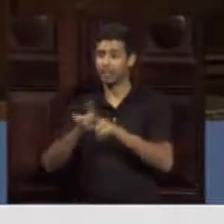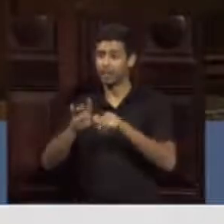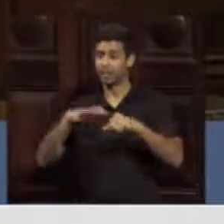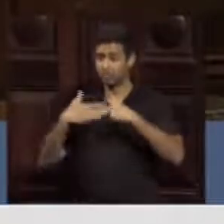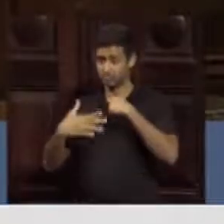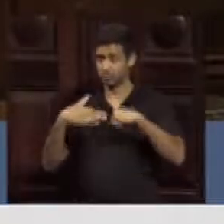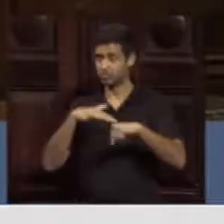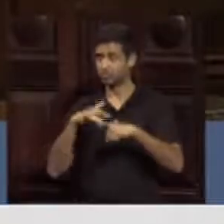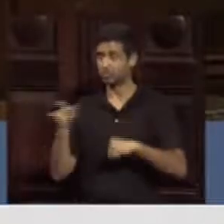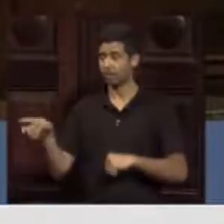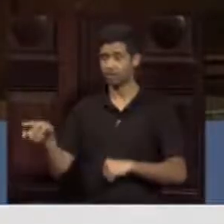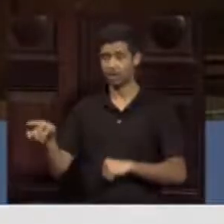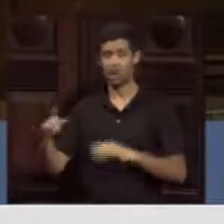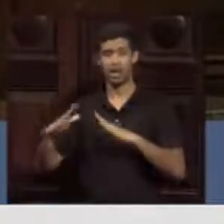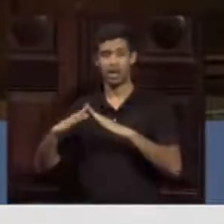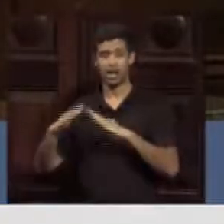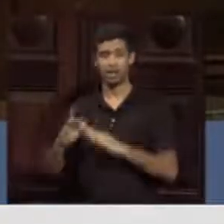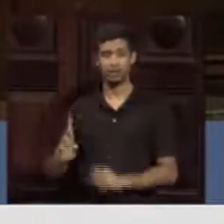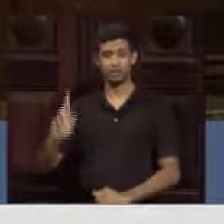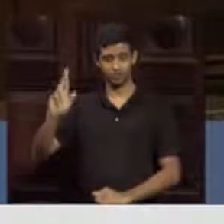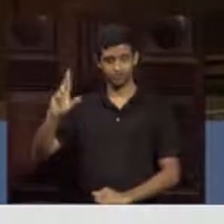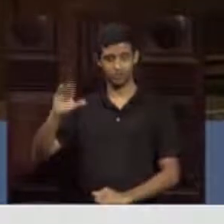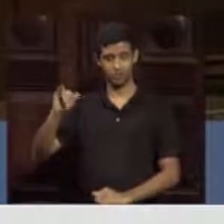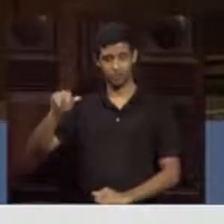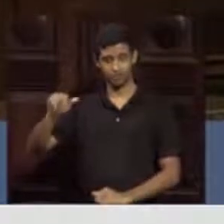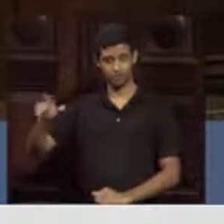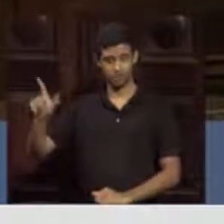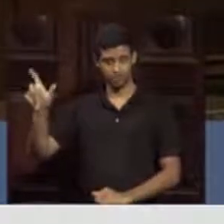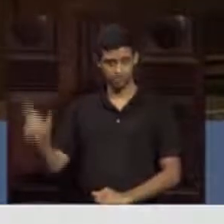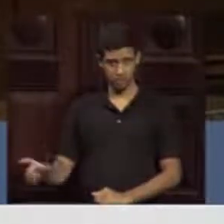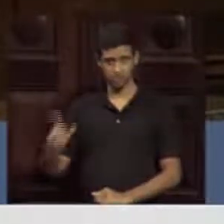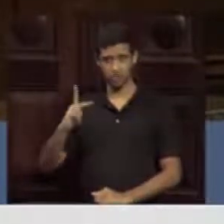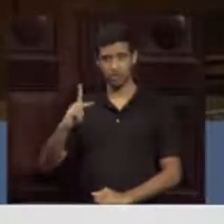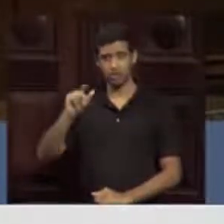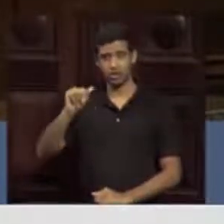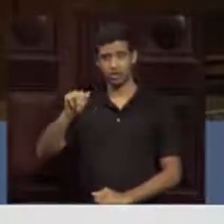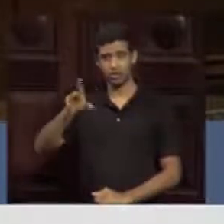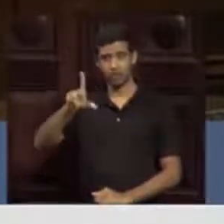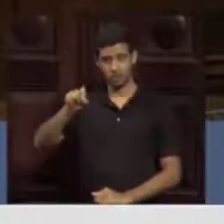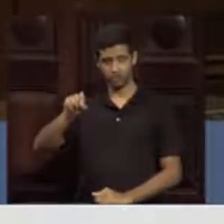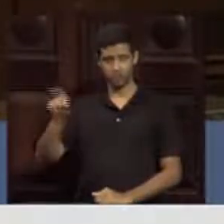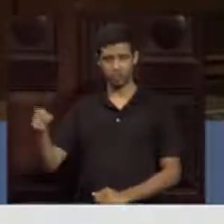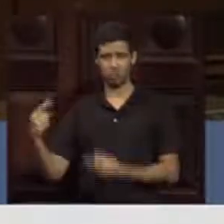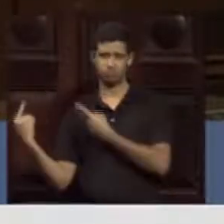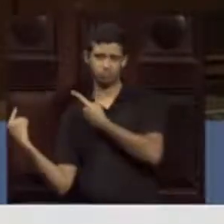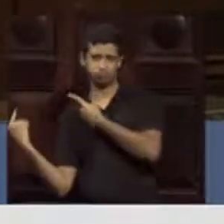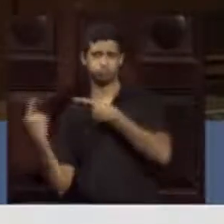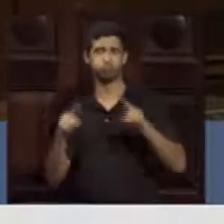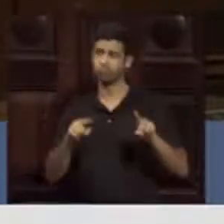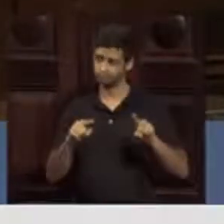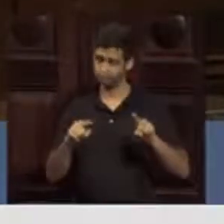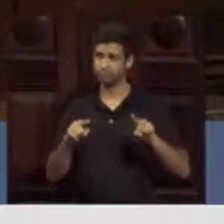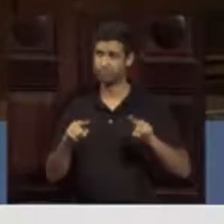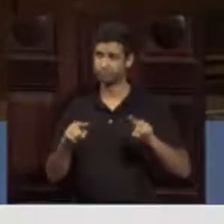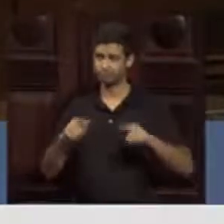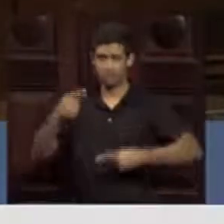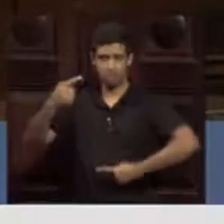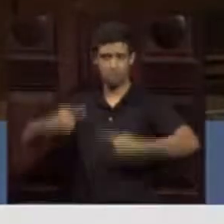o chefe da Casa Civil, vereador Paulo Messina, para rebater o secretário de